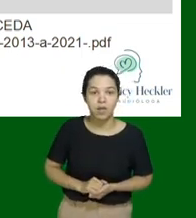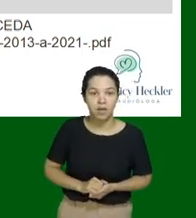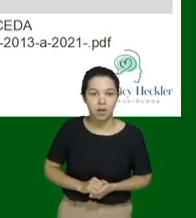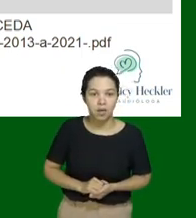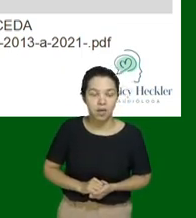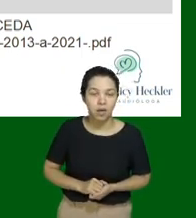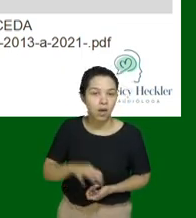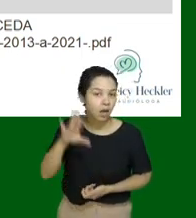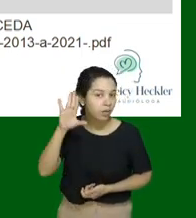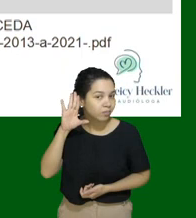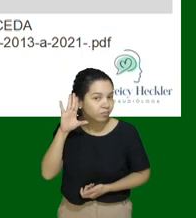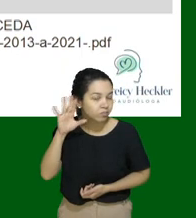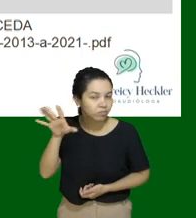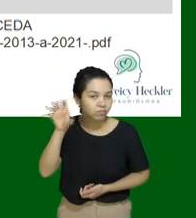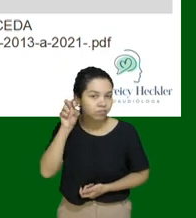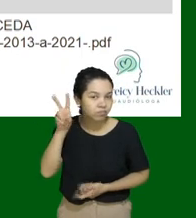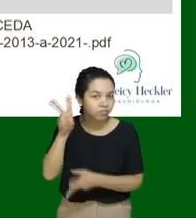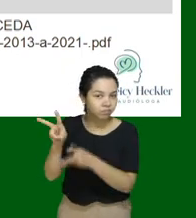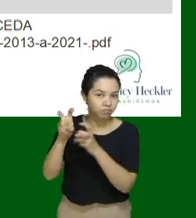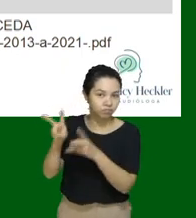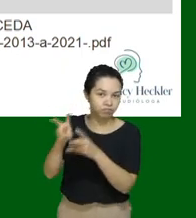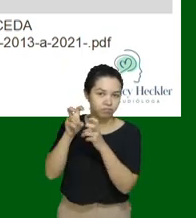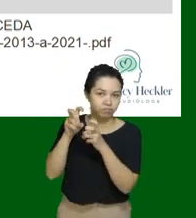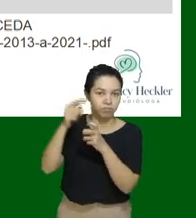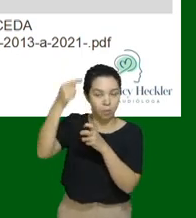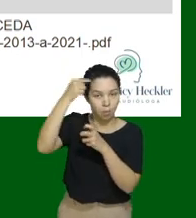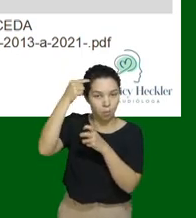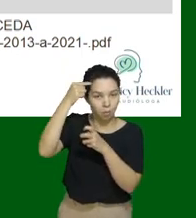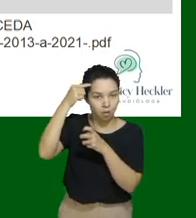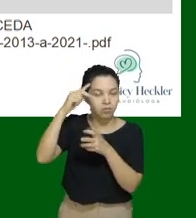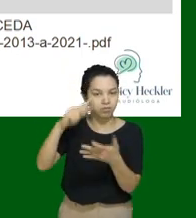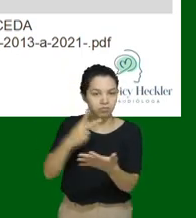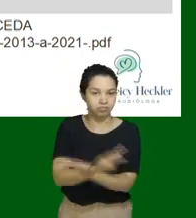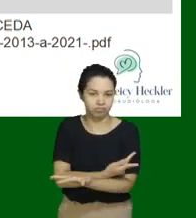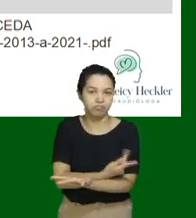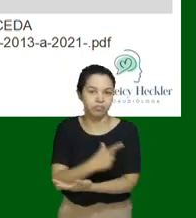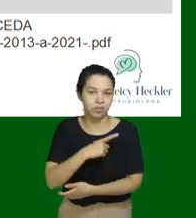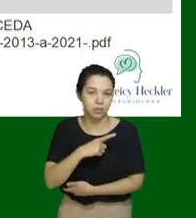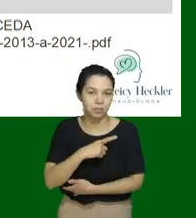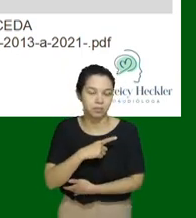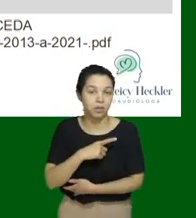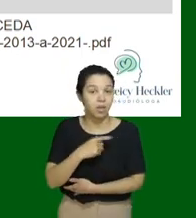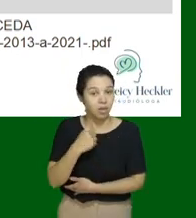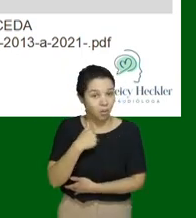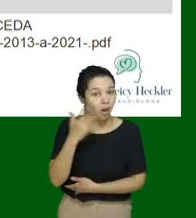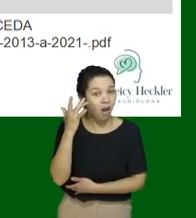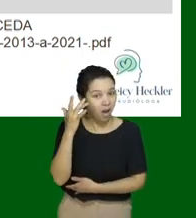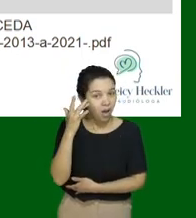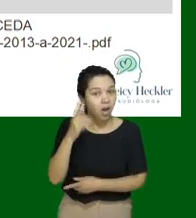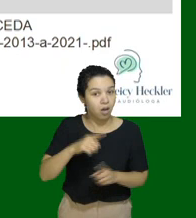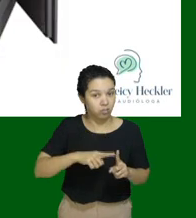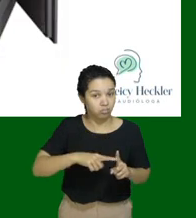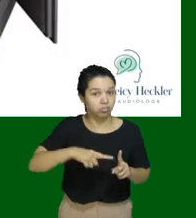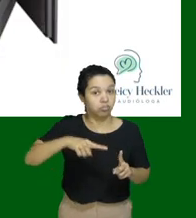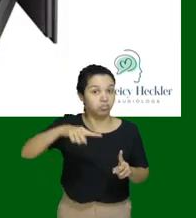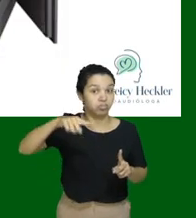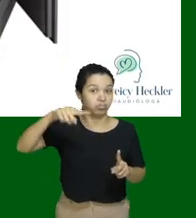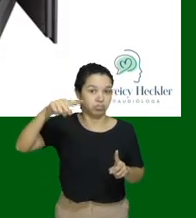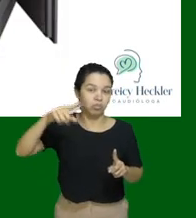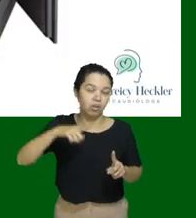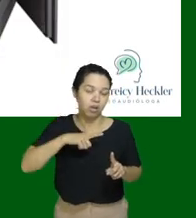auditivo central. Para mim, é um índice alto e bem significativo.